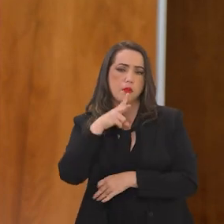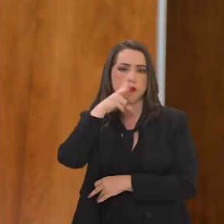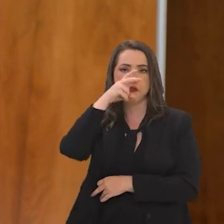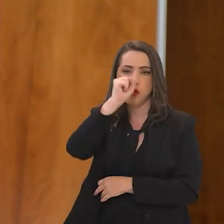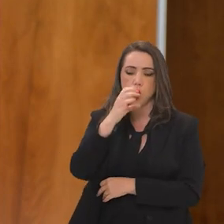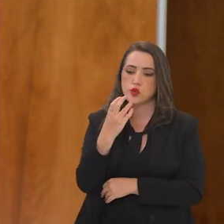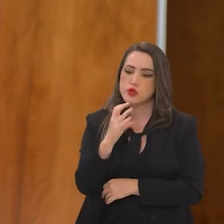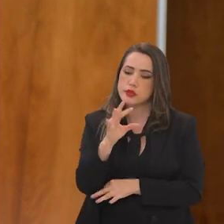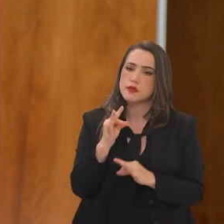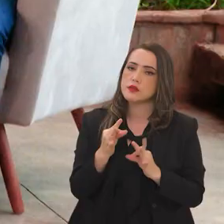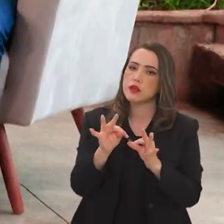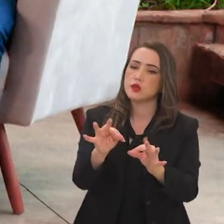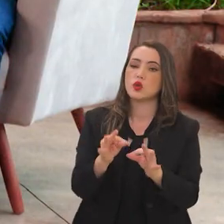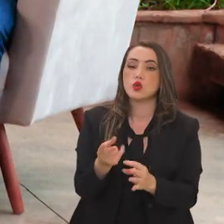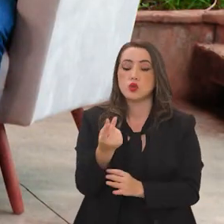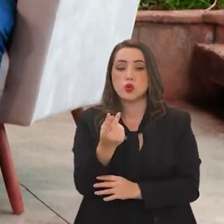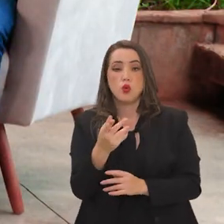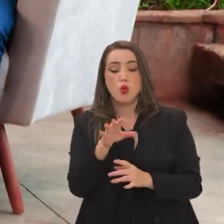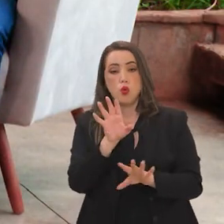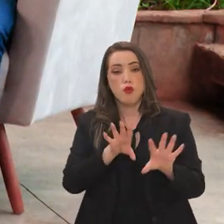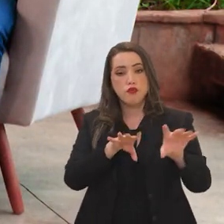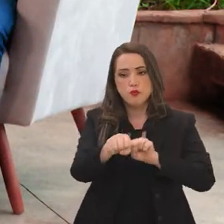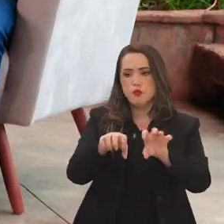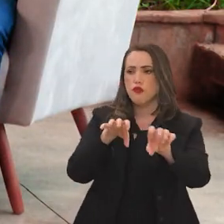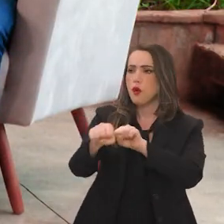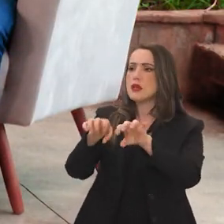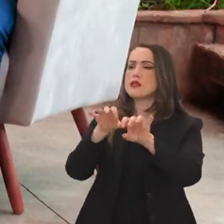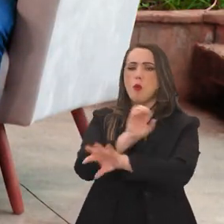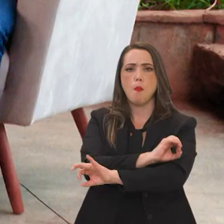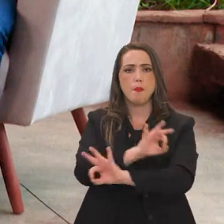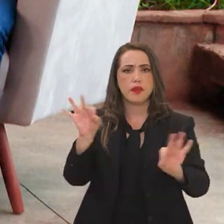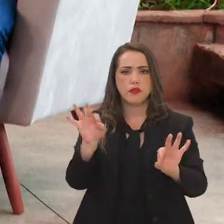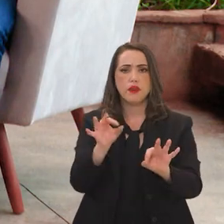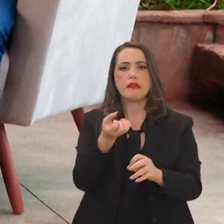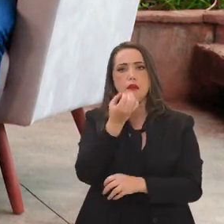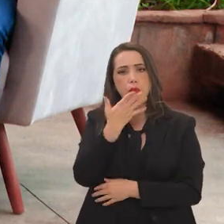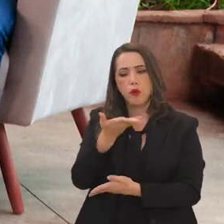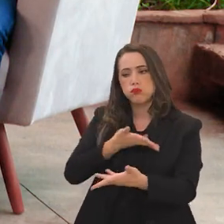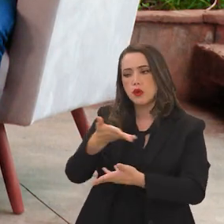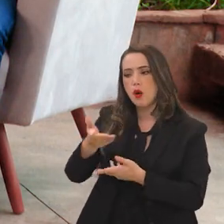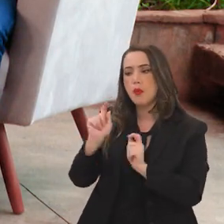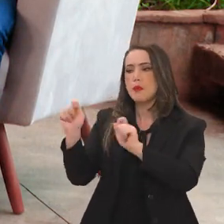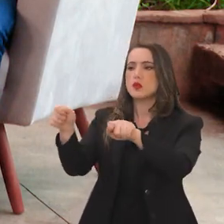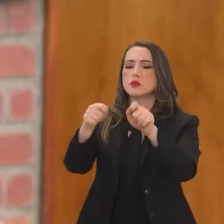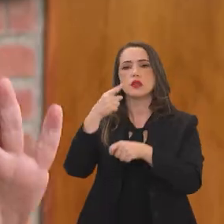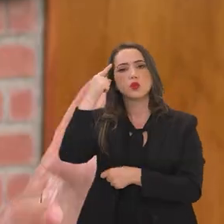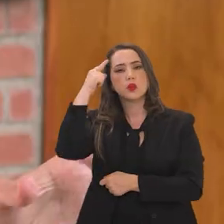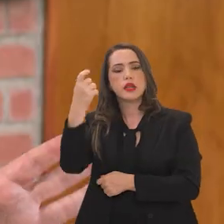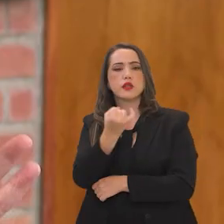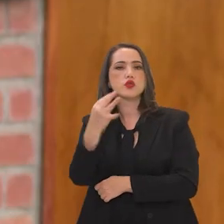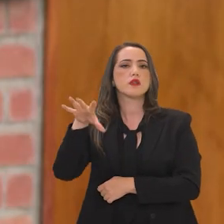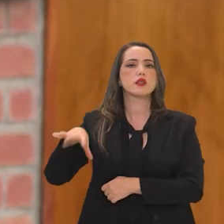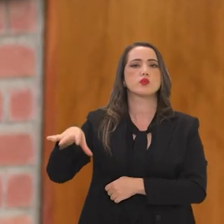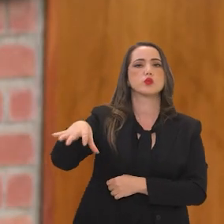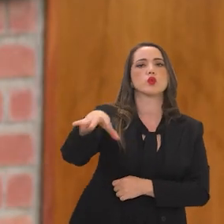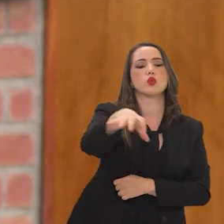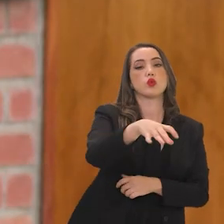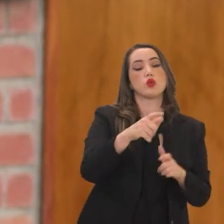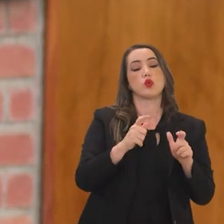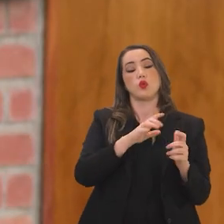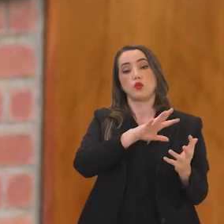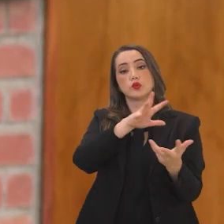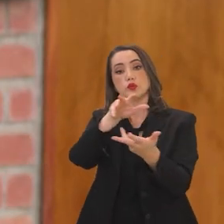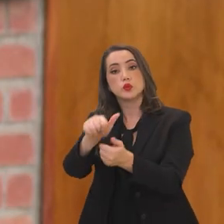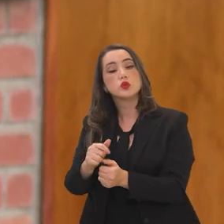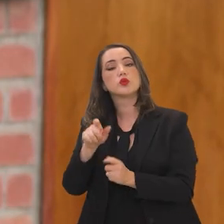ecossistema forte Ciência Tecnologia com recursos humanos bem informados capazes de conversar com ideias em várias partes do mundo